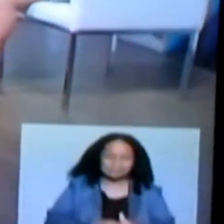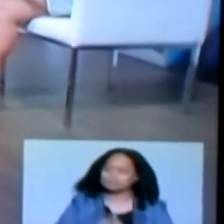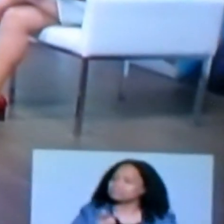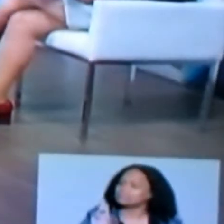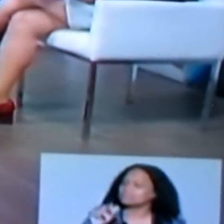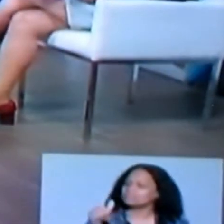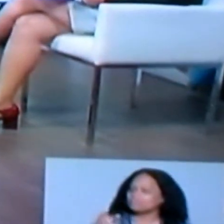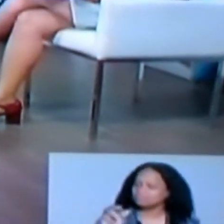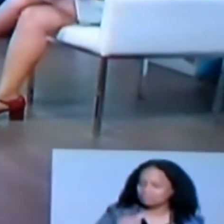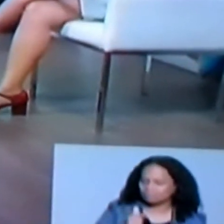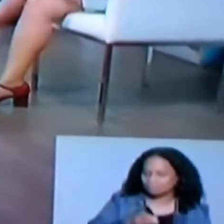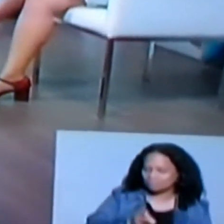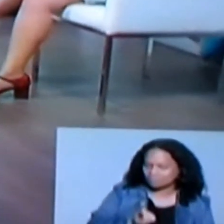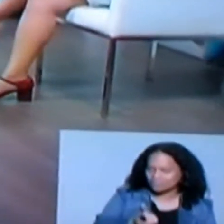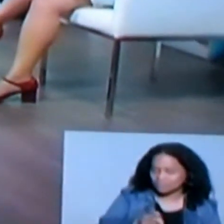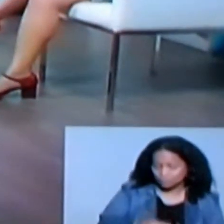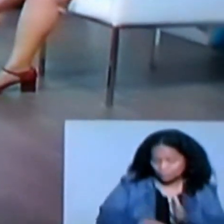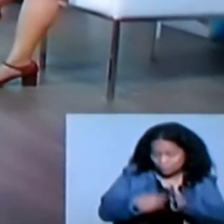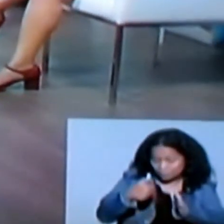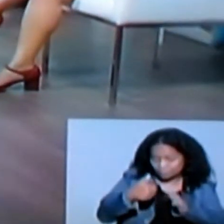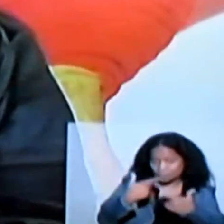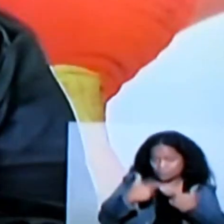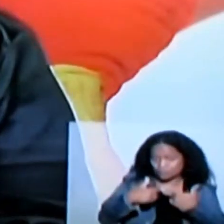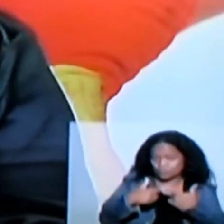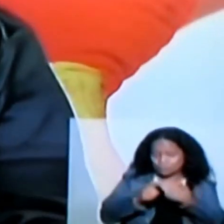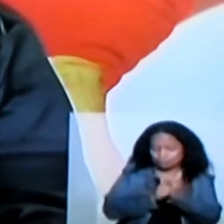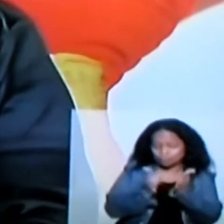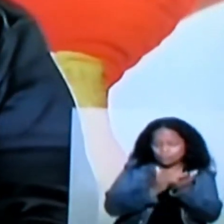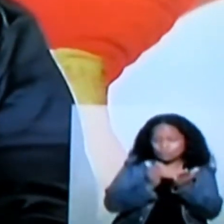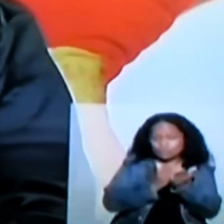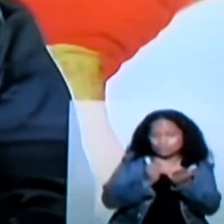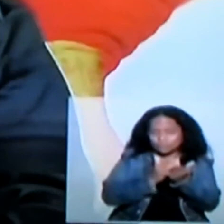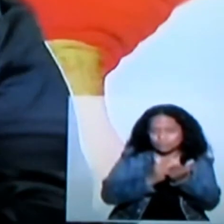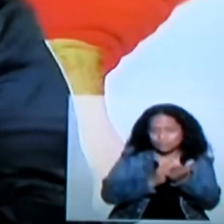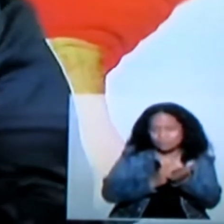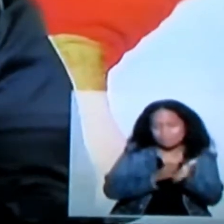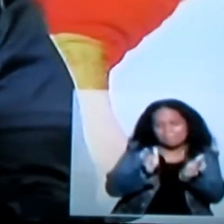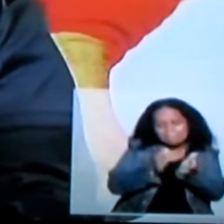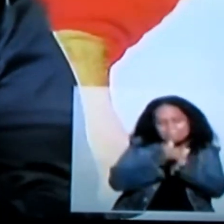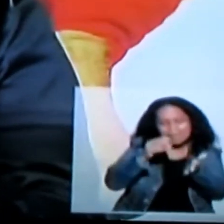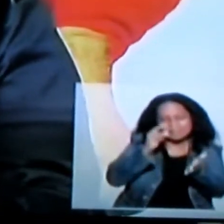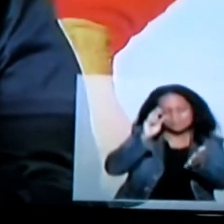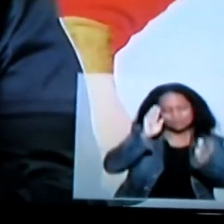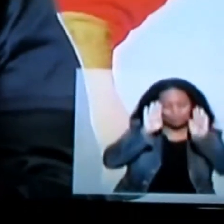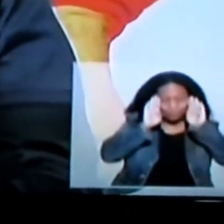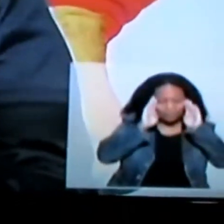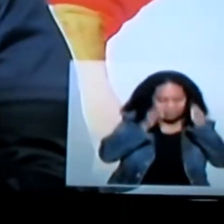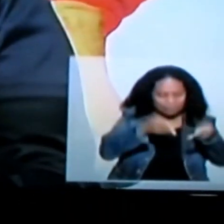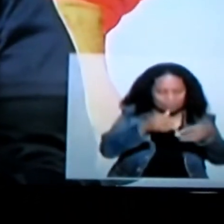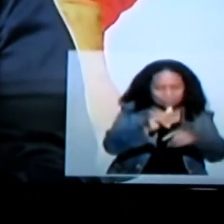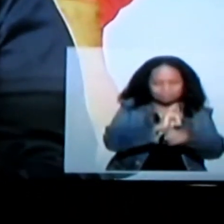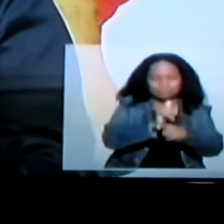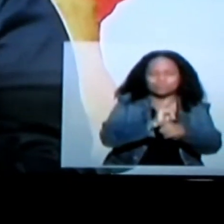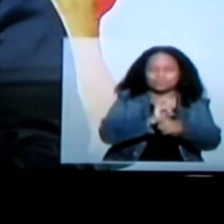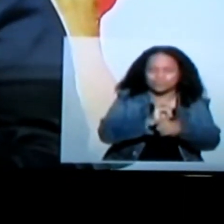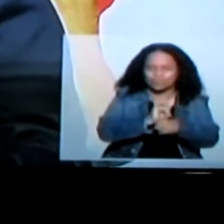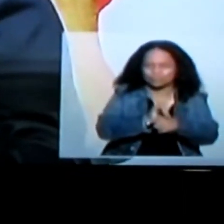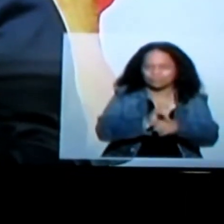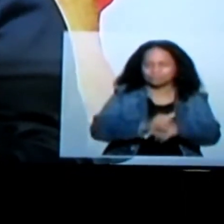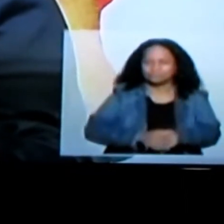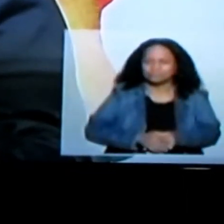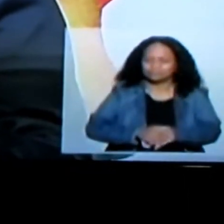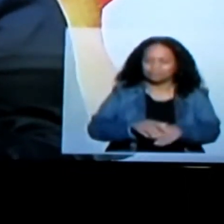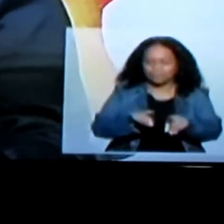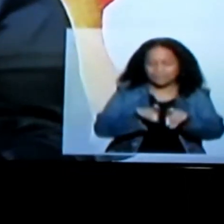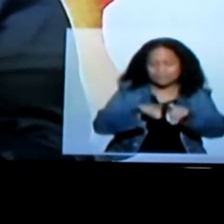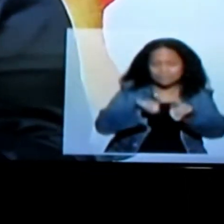Continua, Rafa. E aí, bom, esse foi o primeiro, então foi diferente, assim, porque ele é um livro mais que é uma biografia do blog. Ele conta meus encontros com os autores,